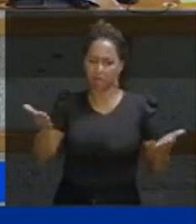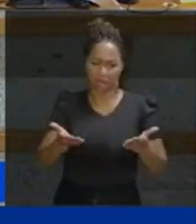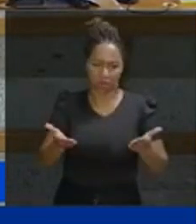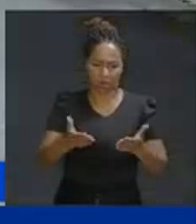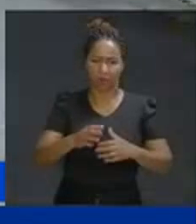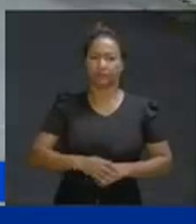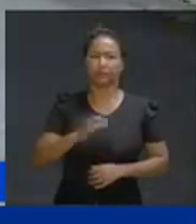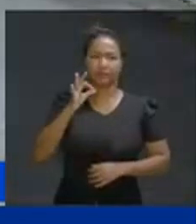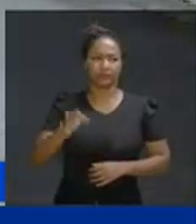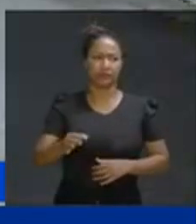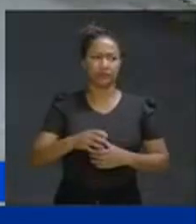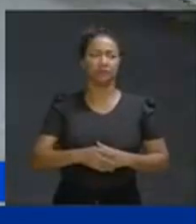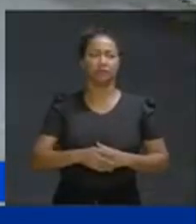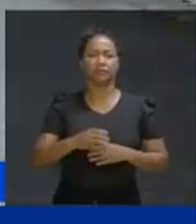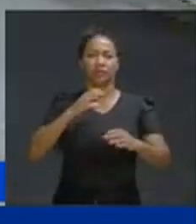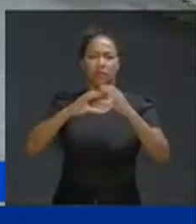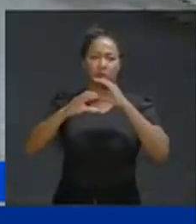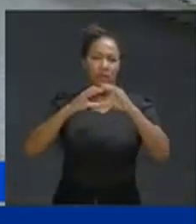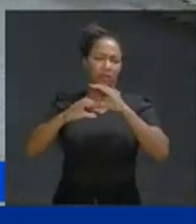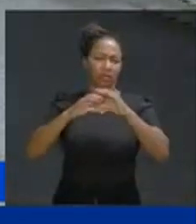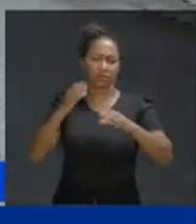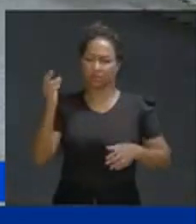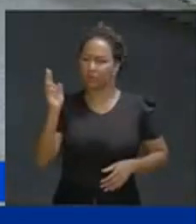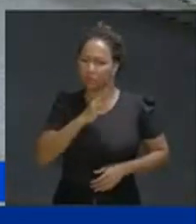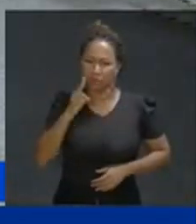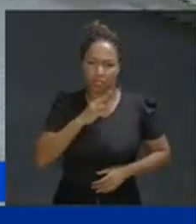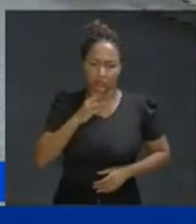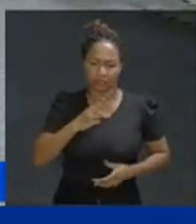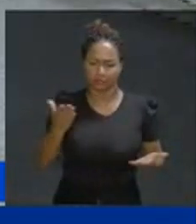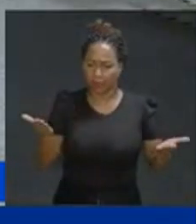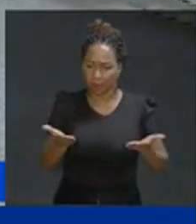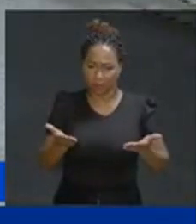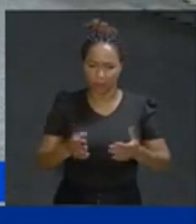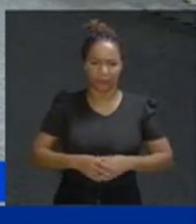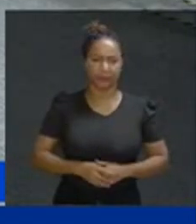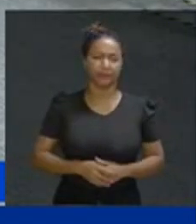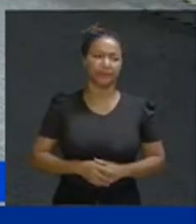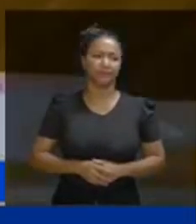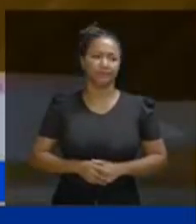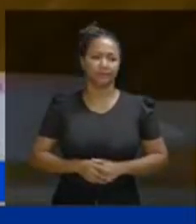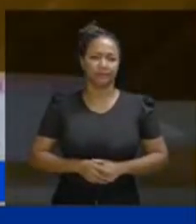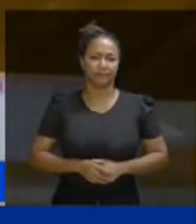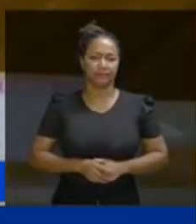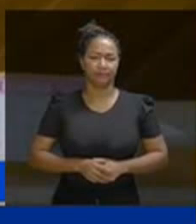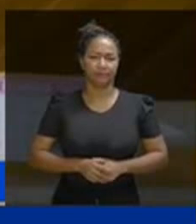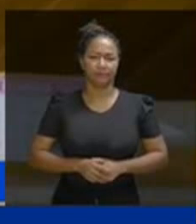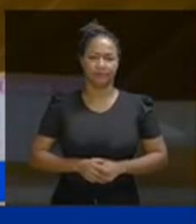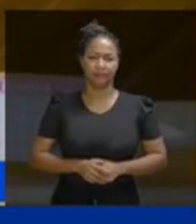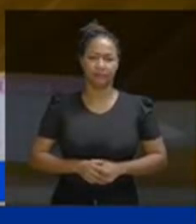Amapá, doutora Sara Convocante. Imagem ampla do plenário.